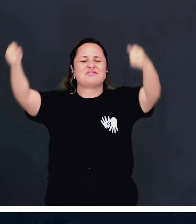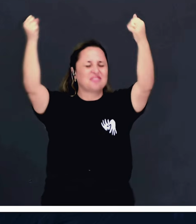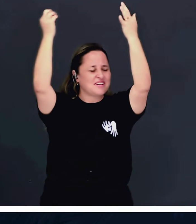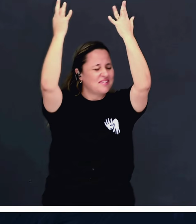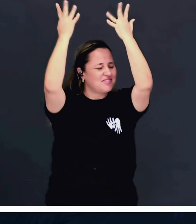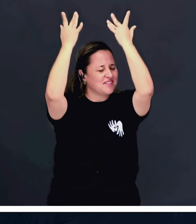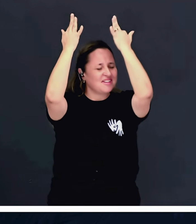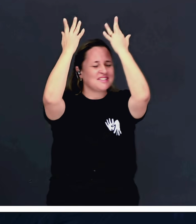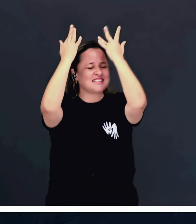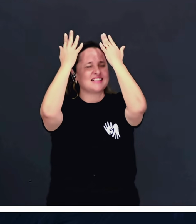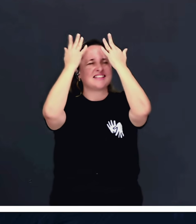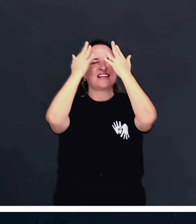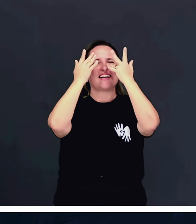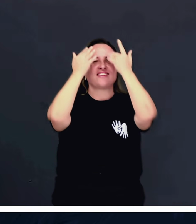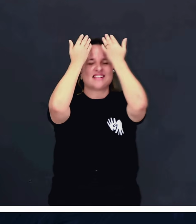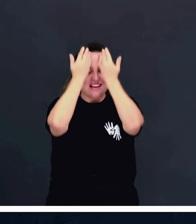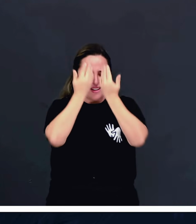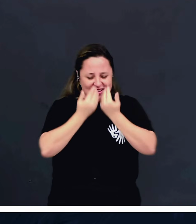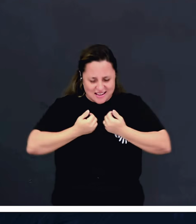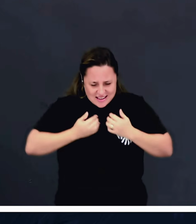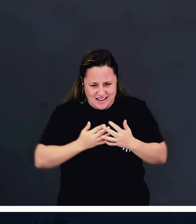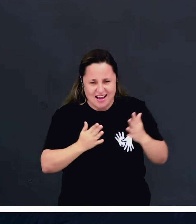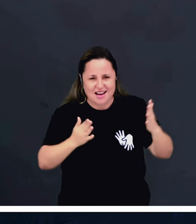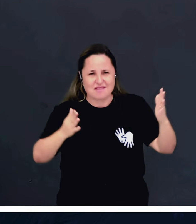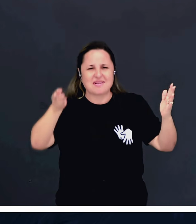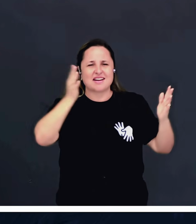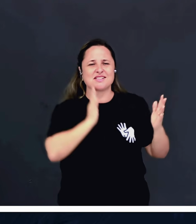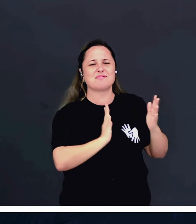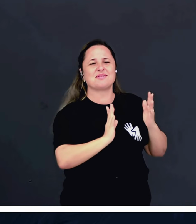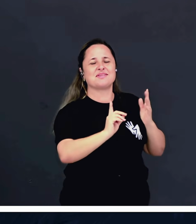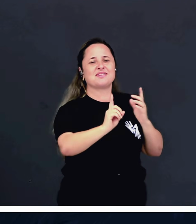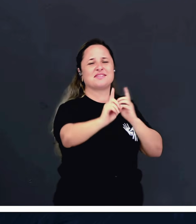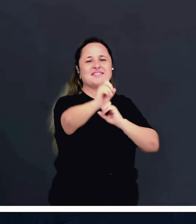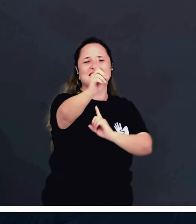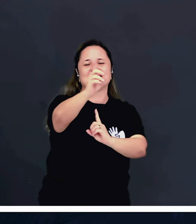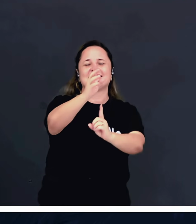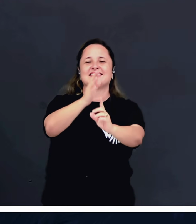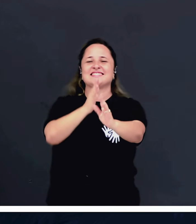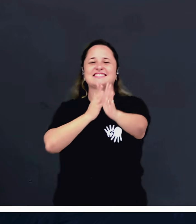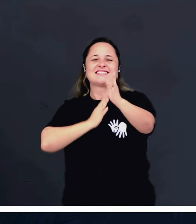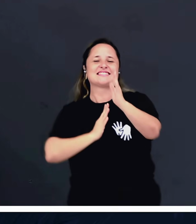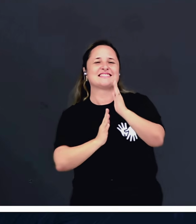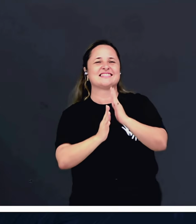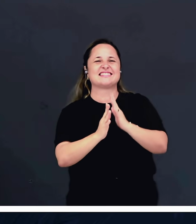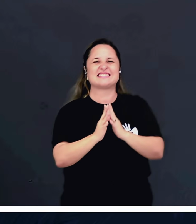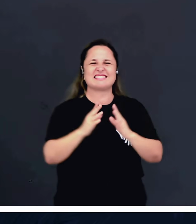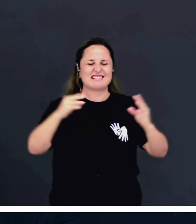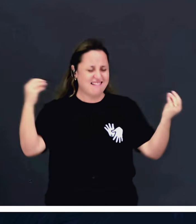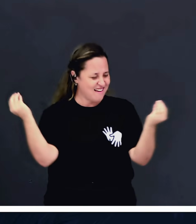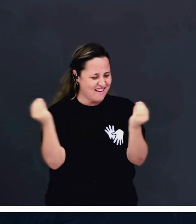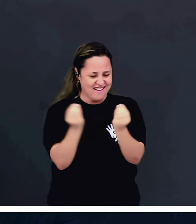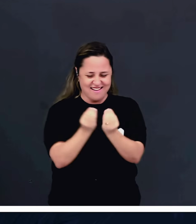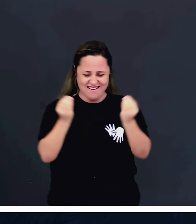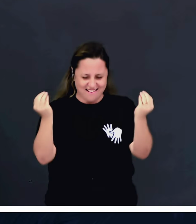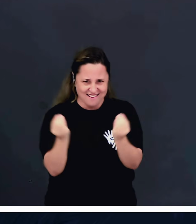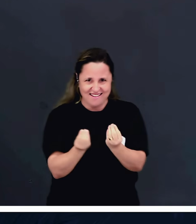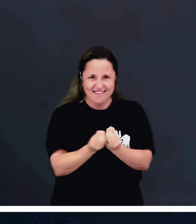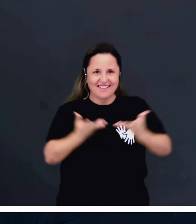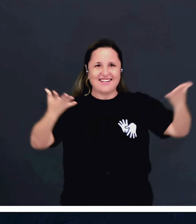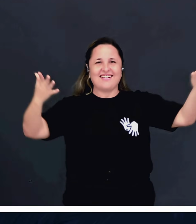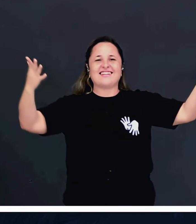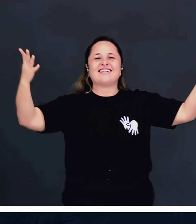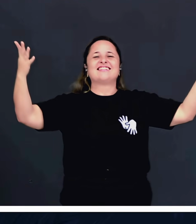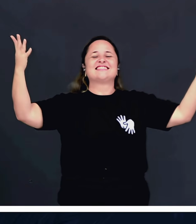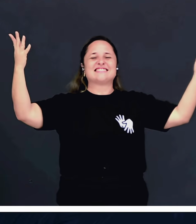O favor de Deus é o que abre as portas pra mim, faz o